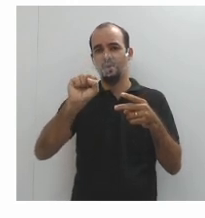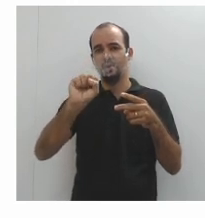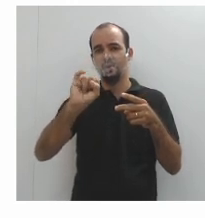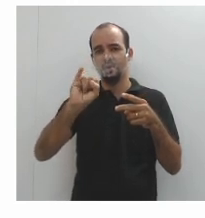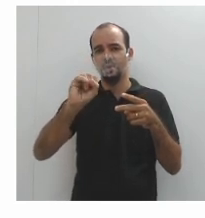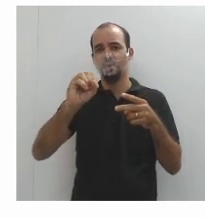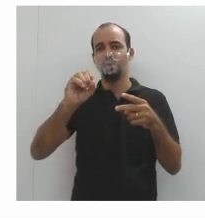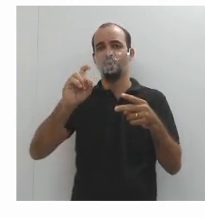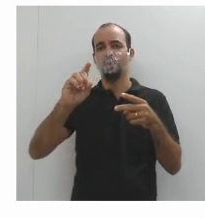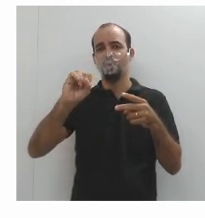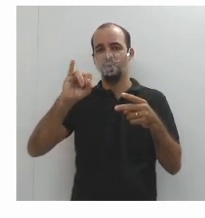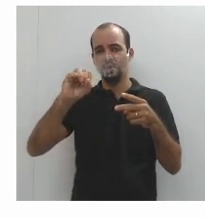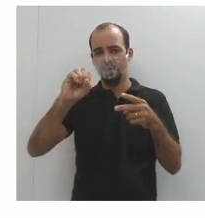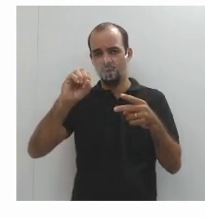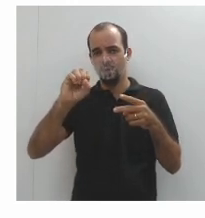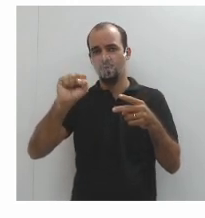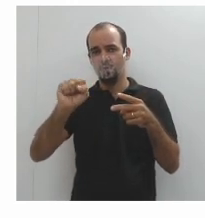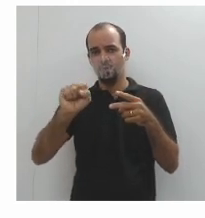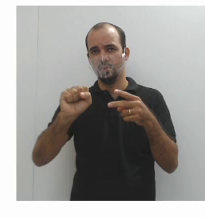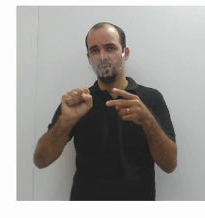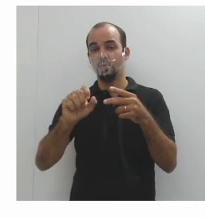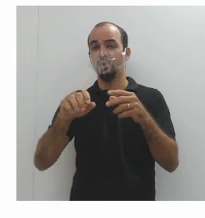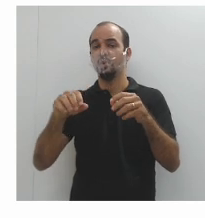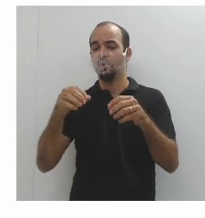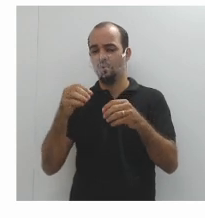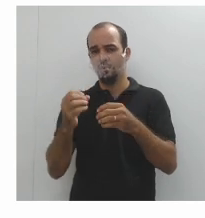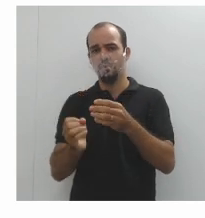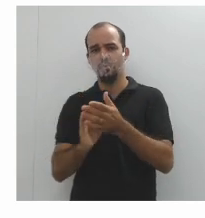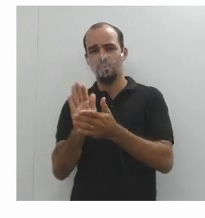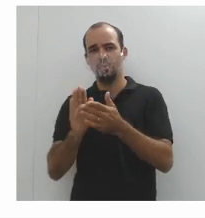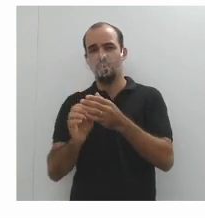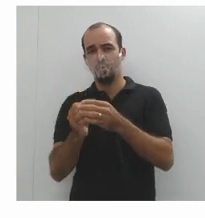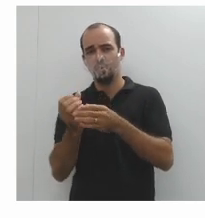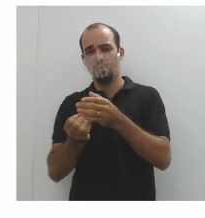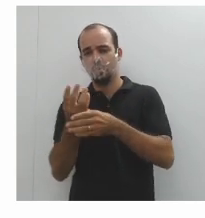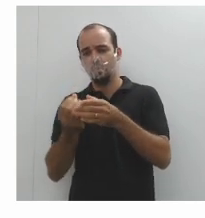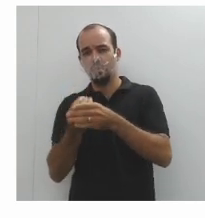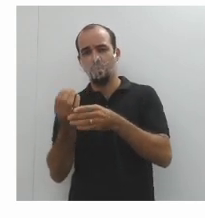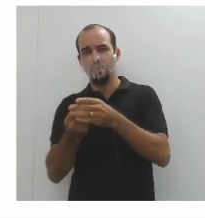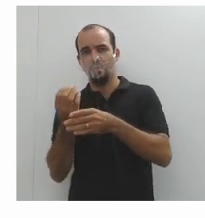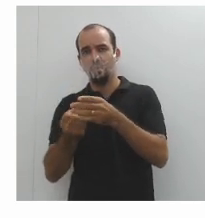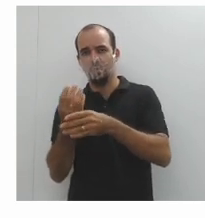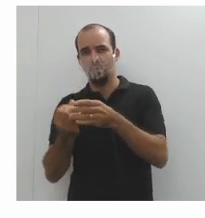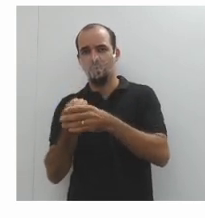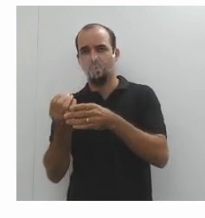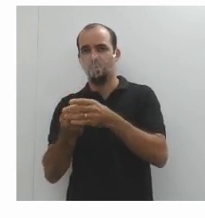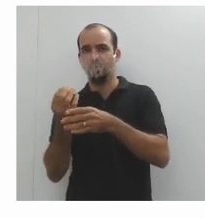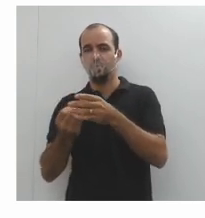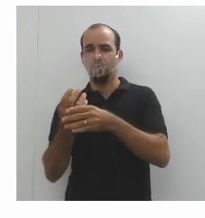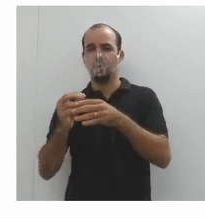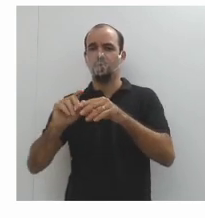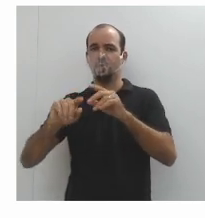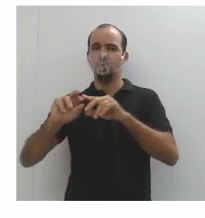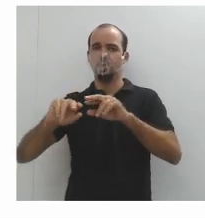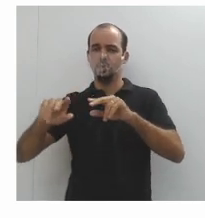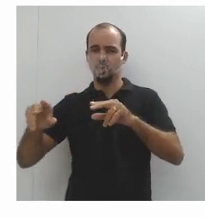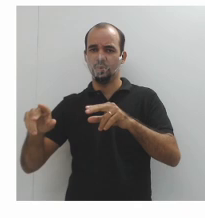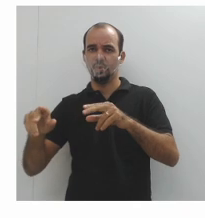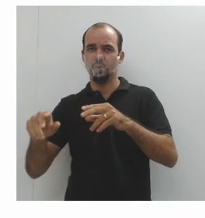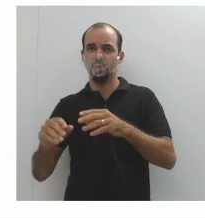oses. Quando não, nós temos heterosídeos.